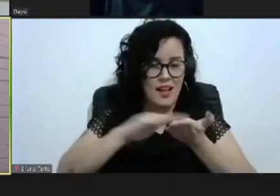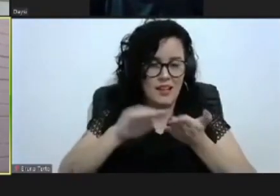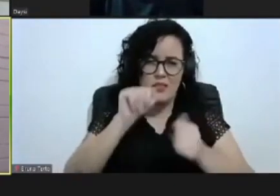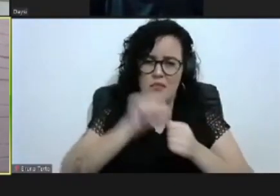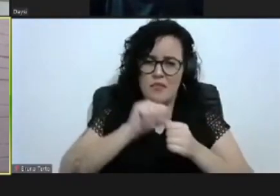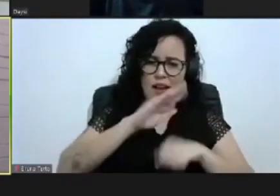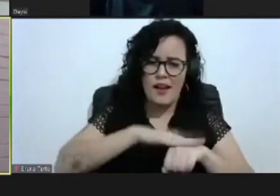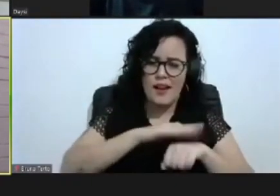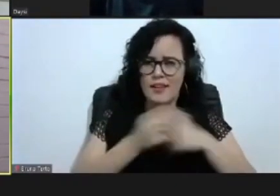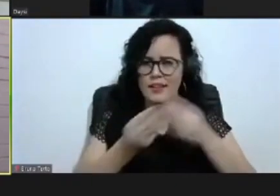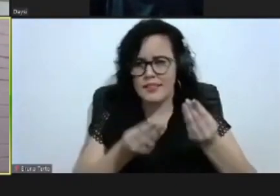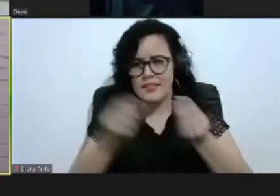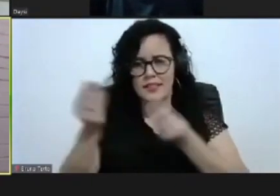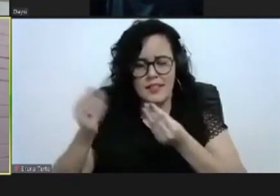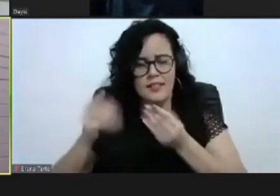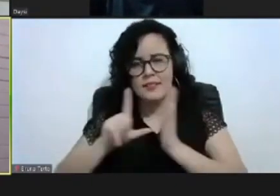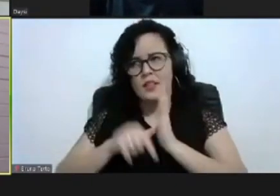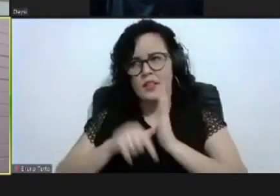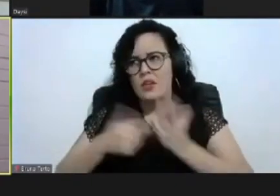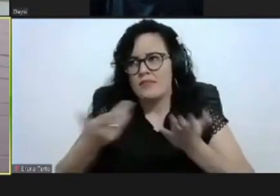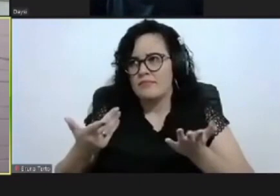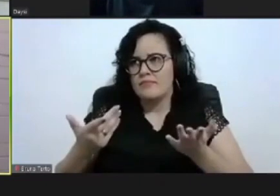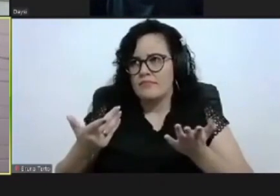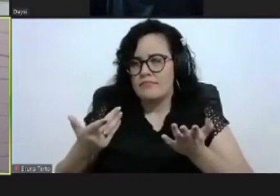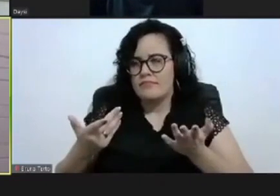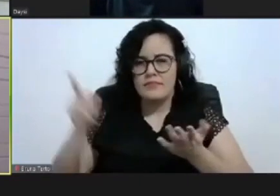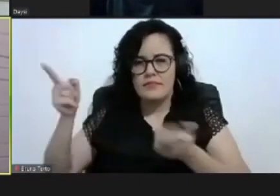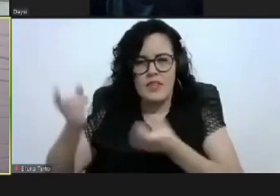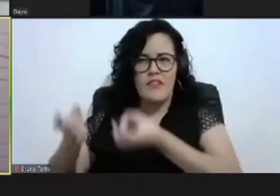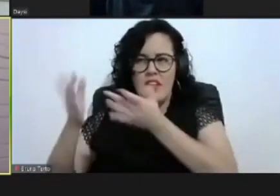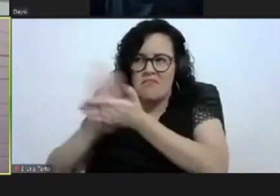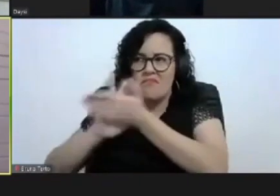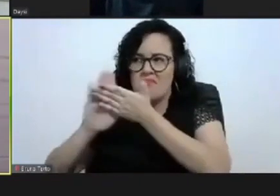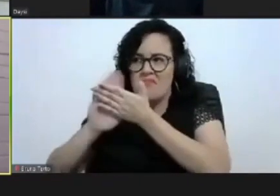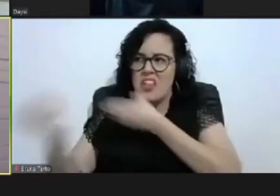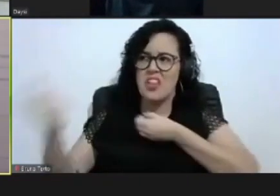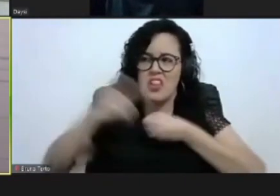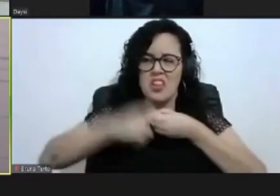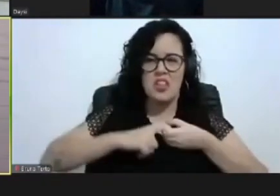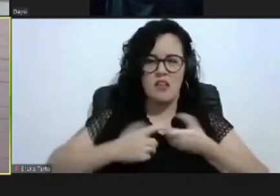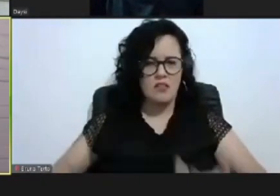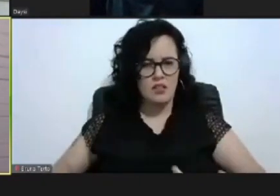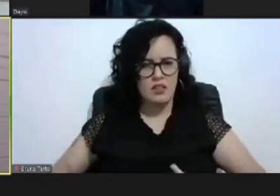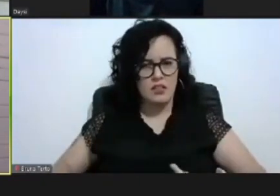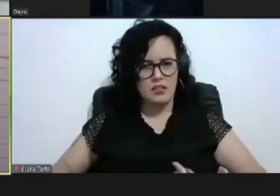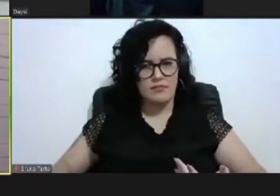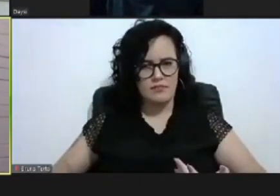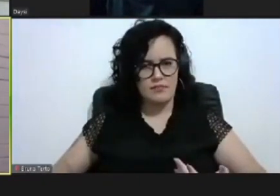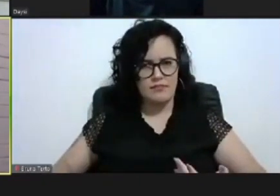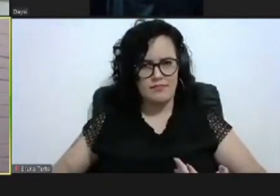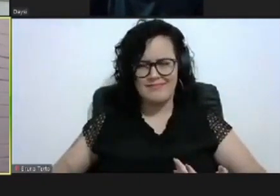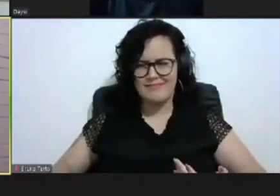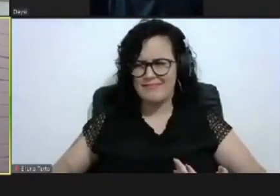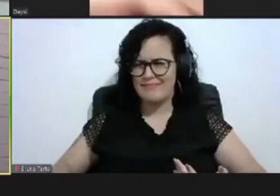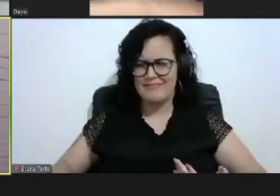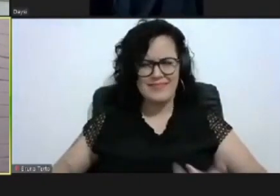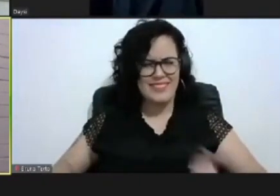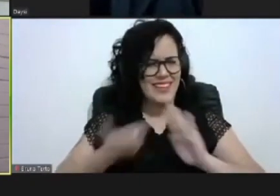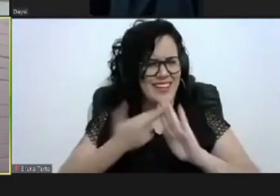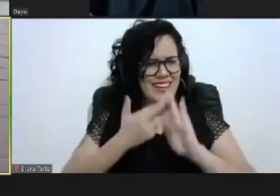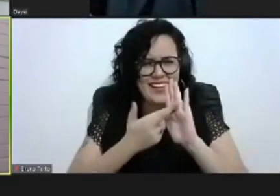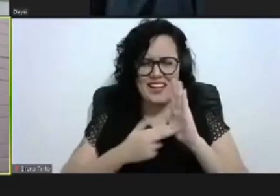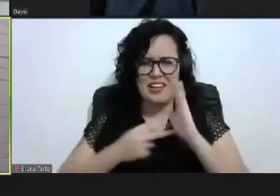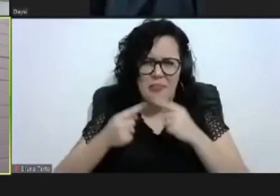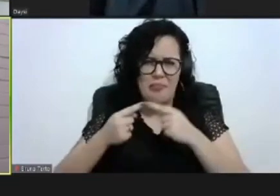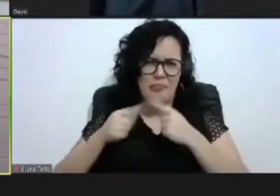e depois ele pode, sei lá, não distribuiu, não vendeu, e te devolver integralmente essa tiragem.